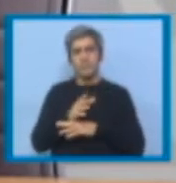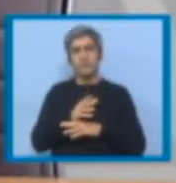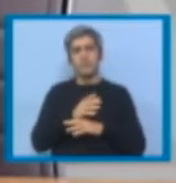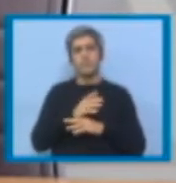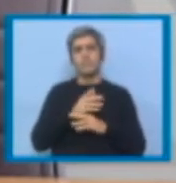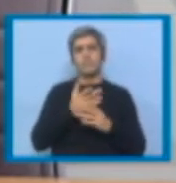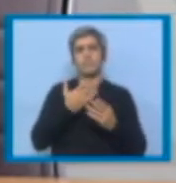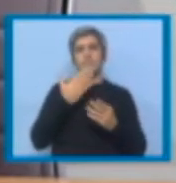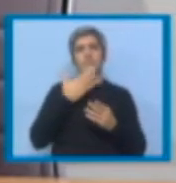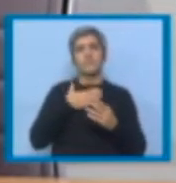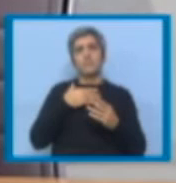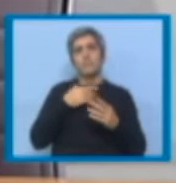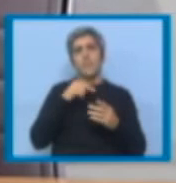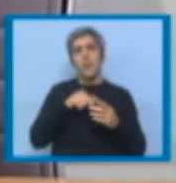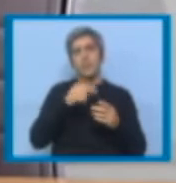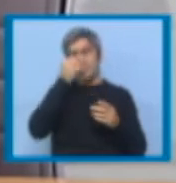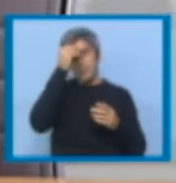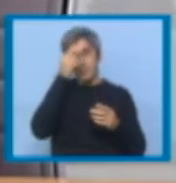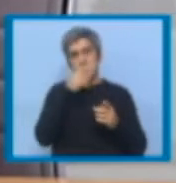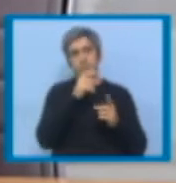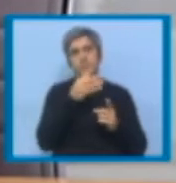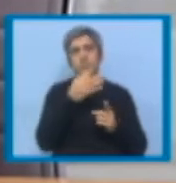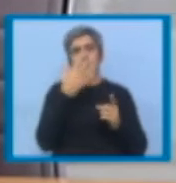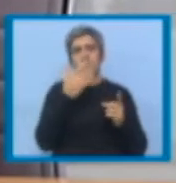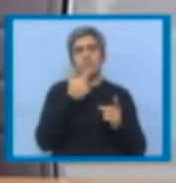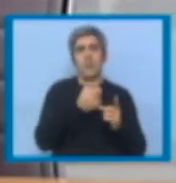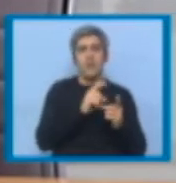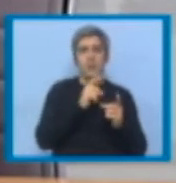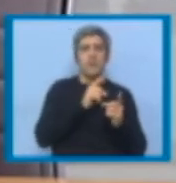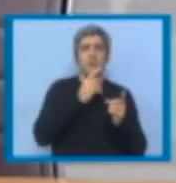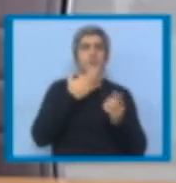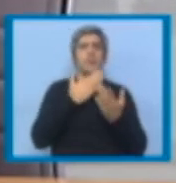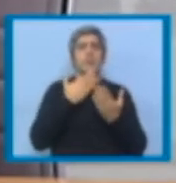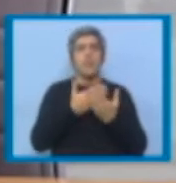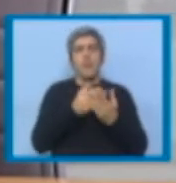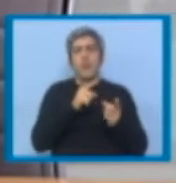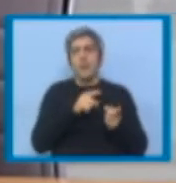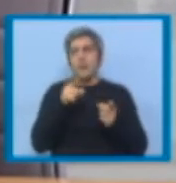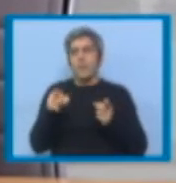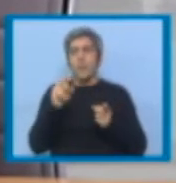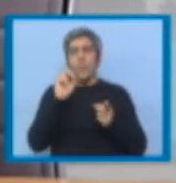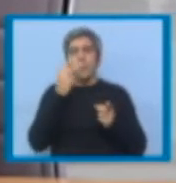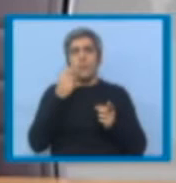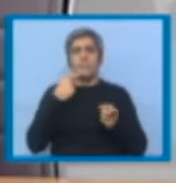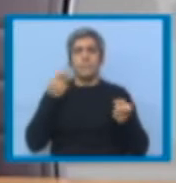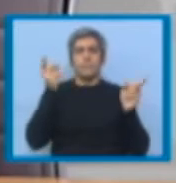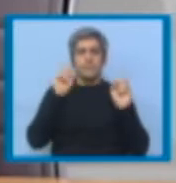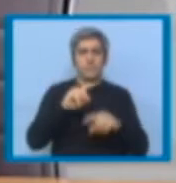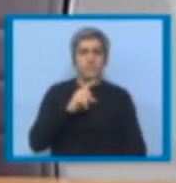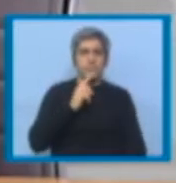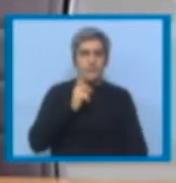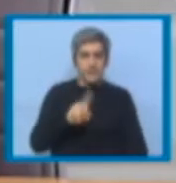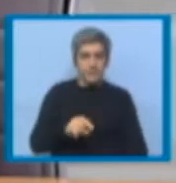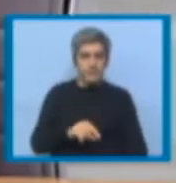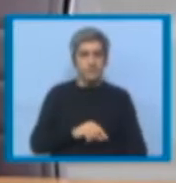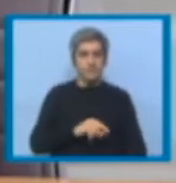não tiraram logo as devidas lições de Pedrógão e por isso o drama repetiu-se em outubro e repetiu-se de uma maneira que eu